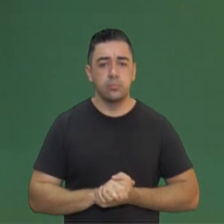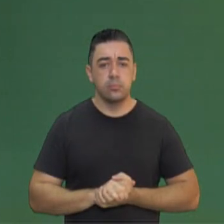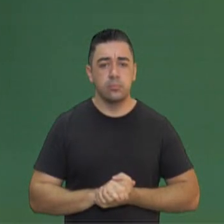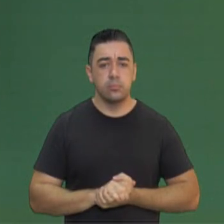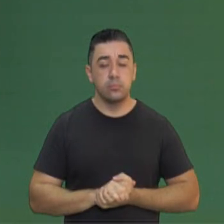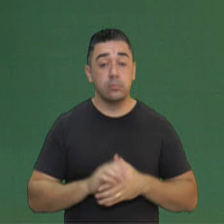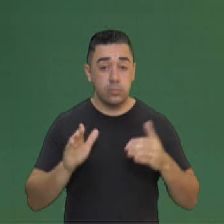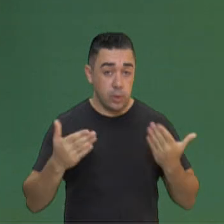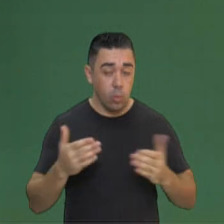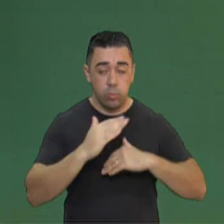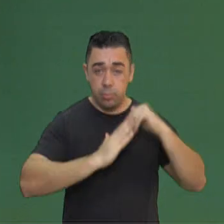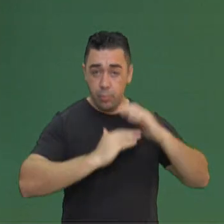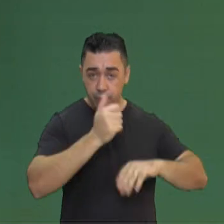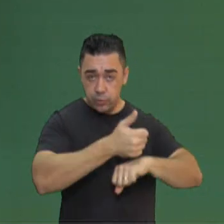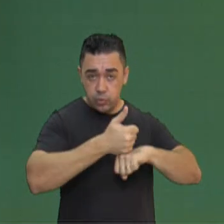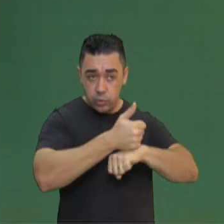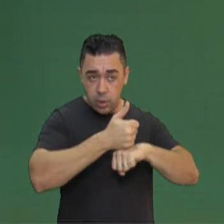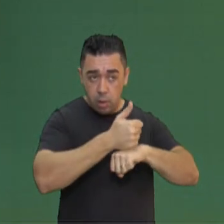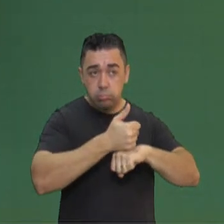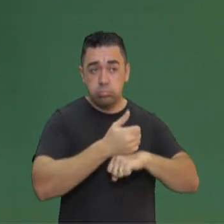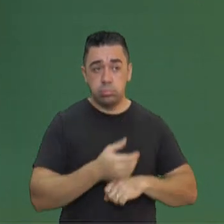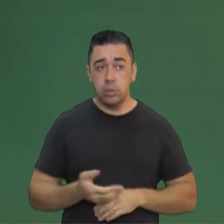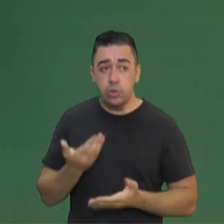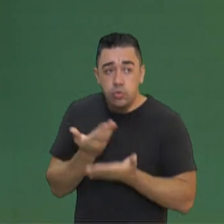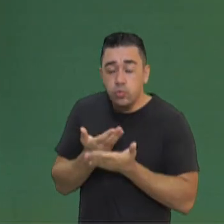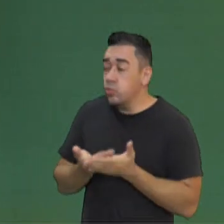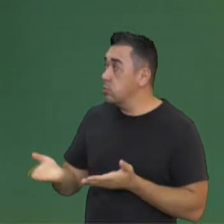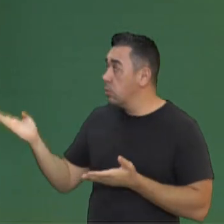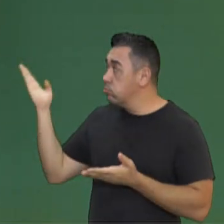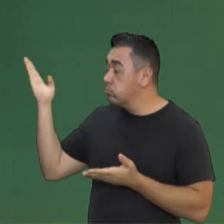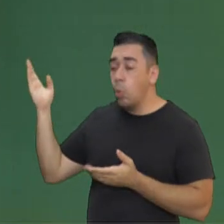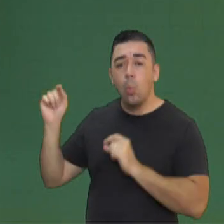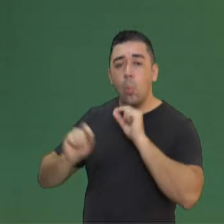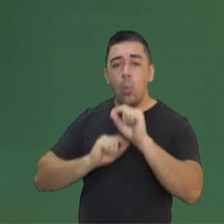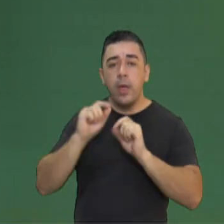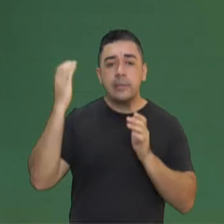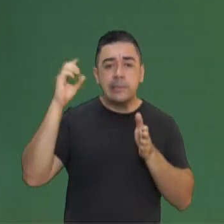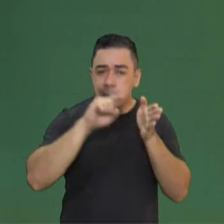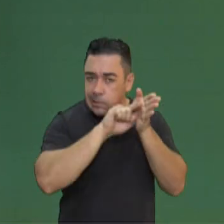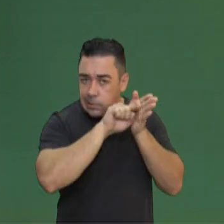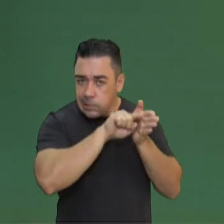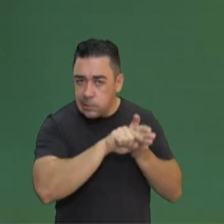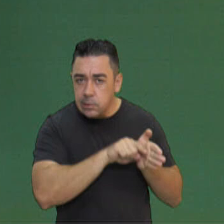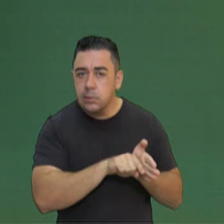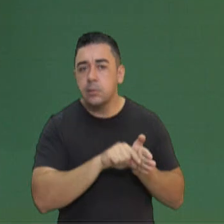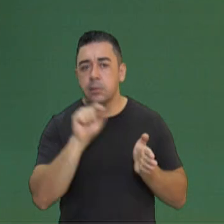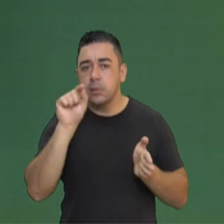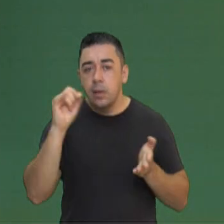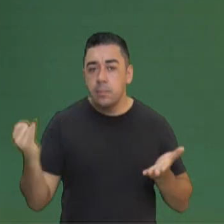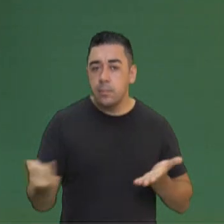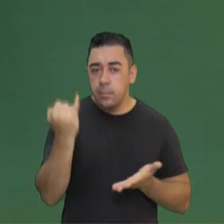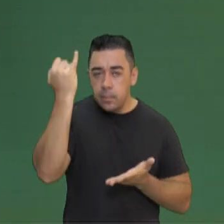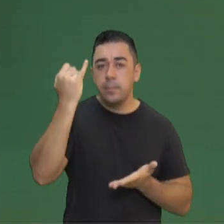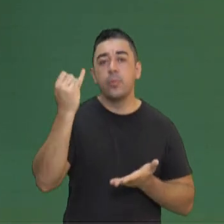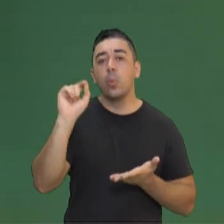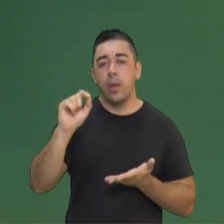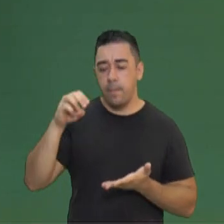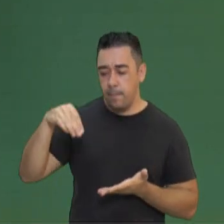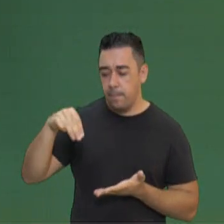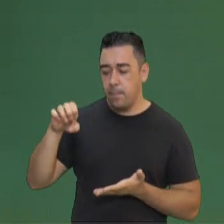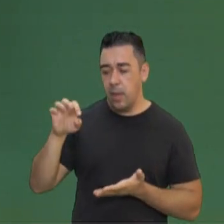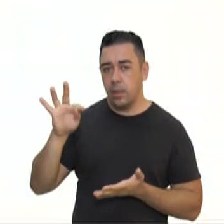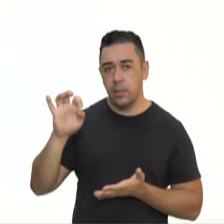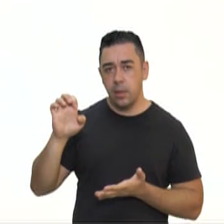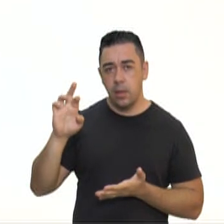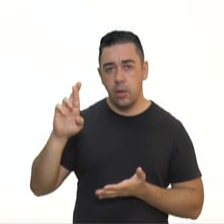Então, o meteorologista é o profissional. O que ele estuda? Essa ciência super importante que é a meteorologia. Então,